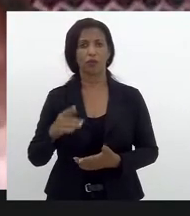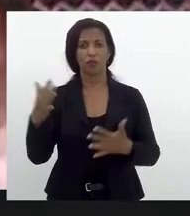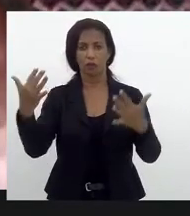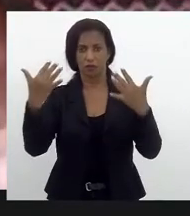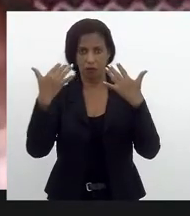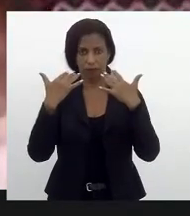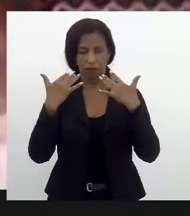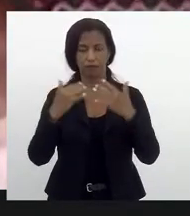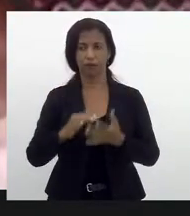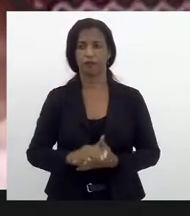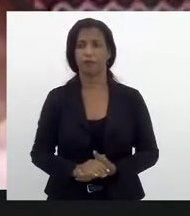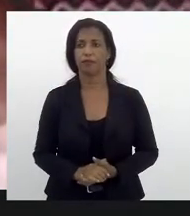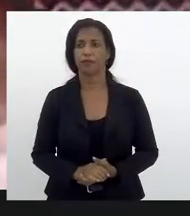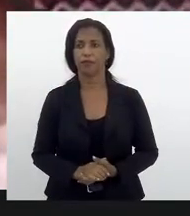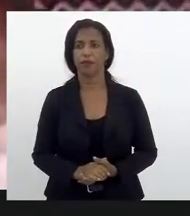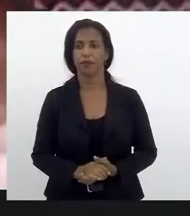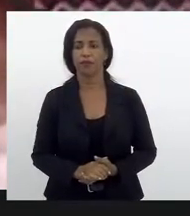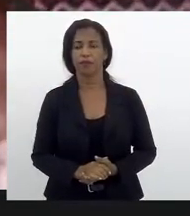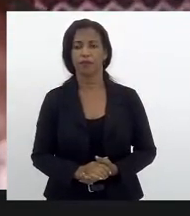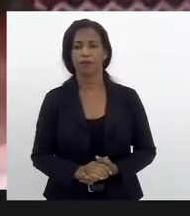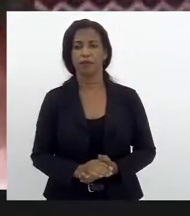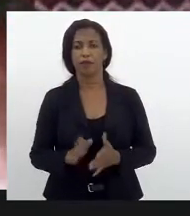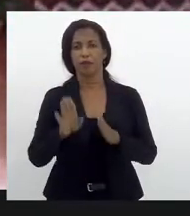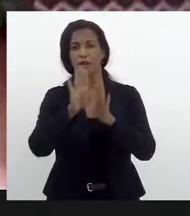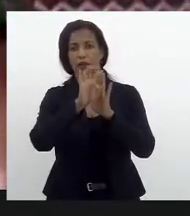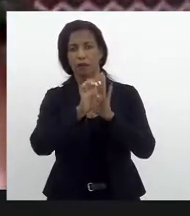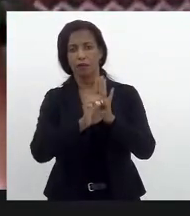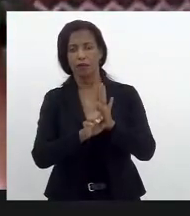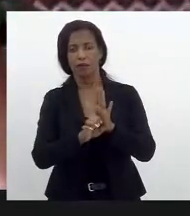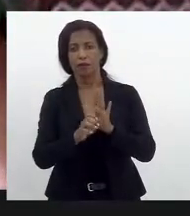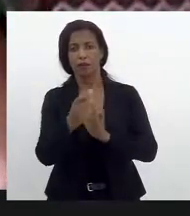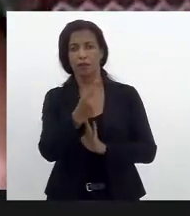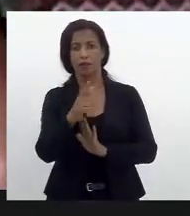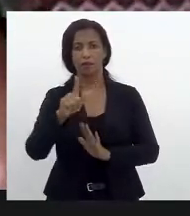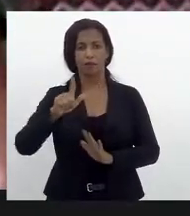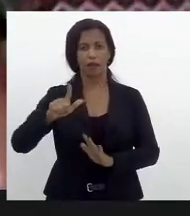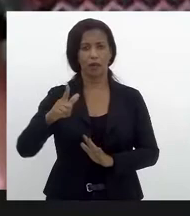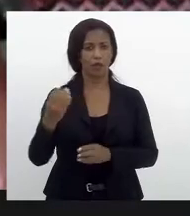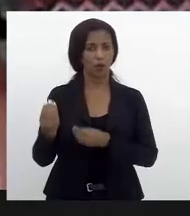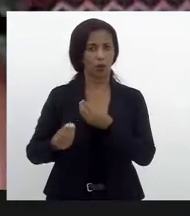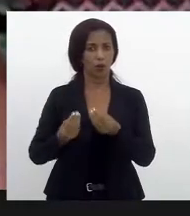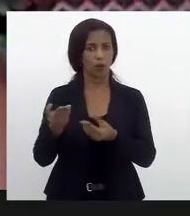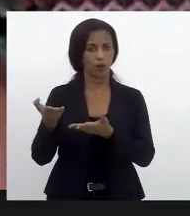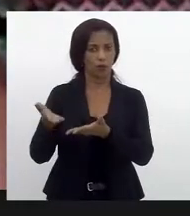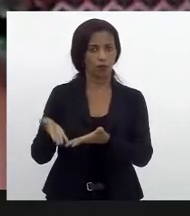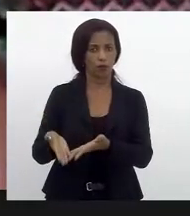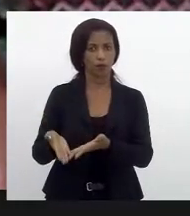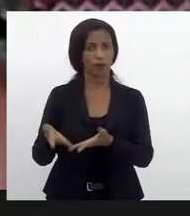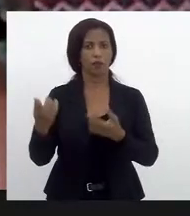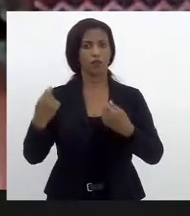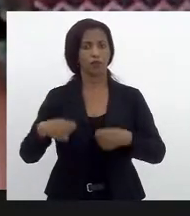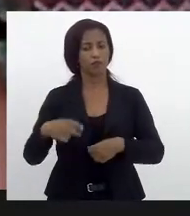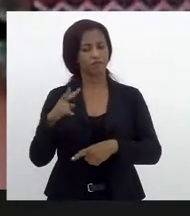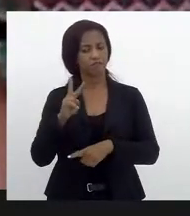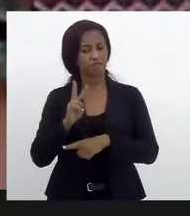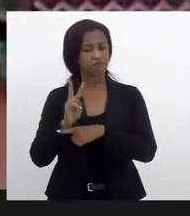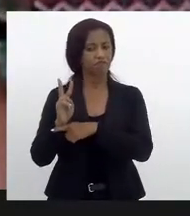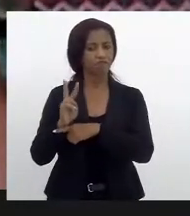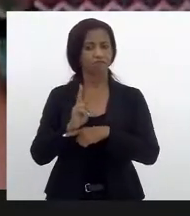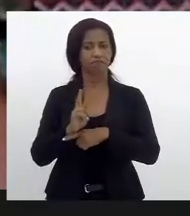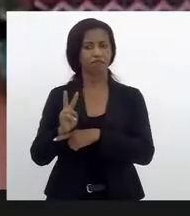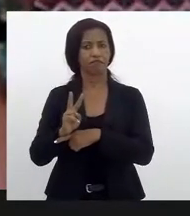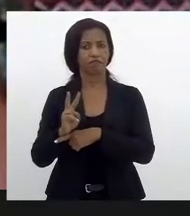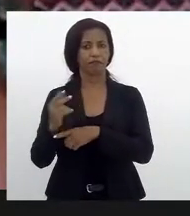chamar atenção, para as emendas em projetos como esse, a gente tem observado que